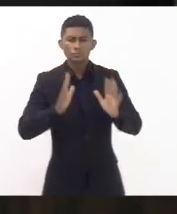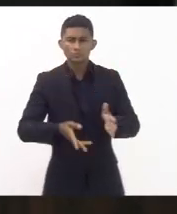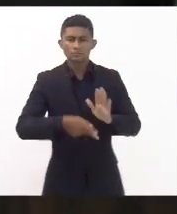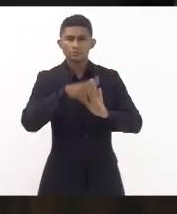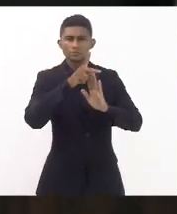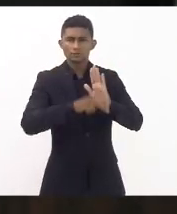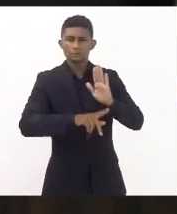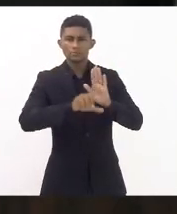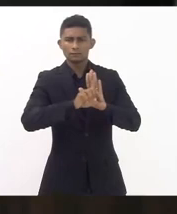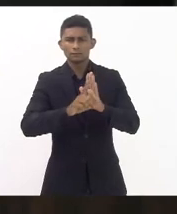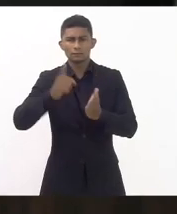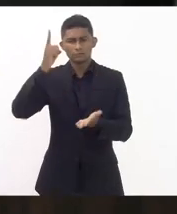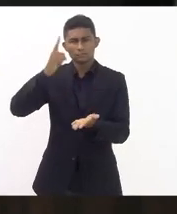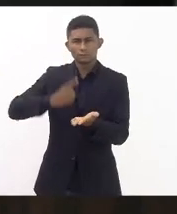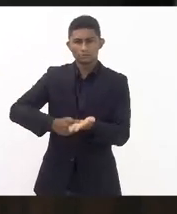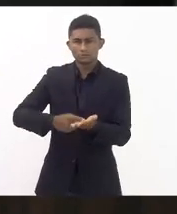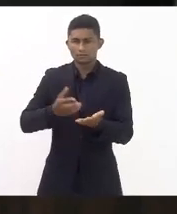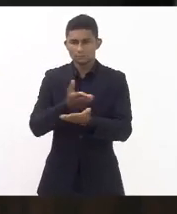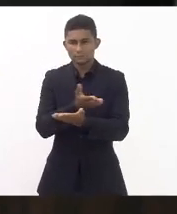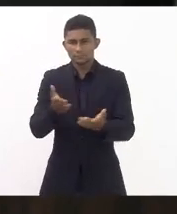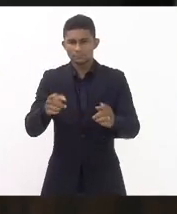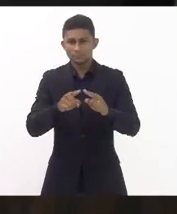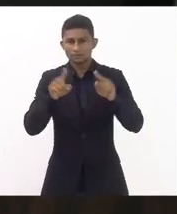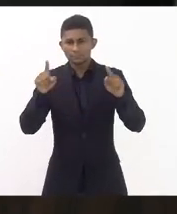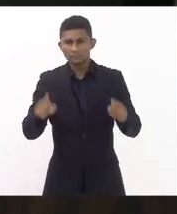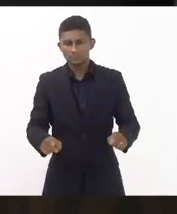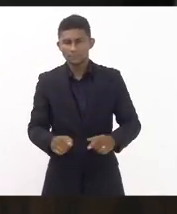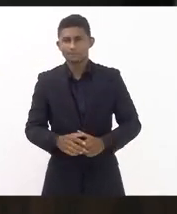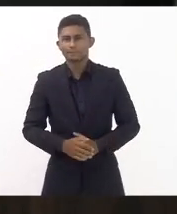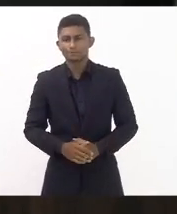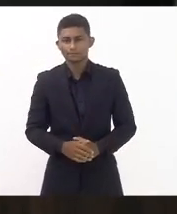com os servidores. Então,